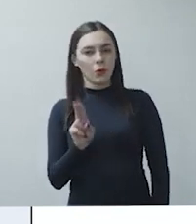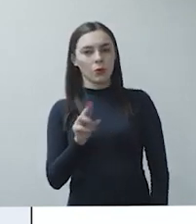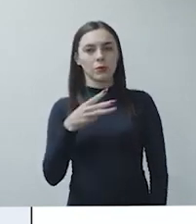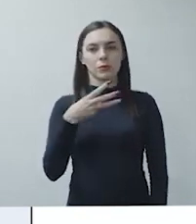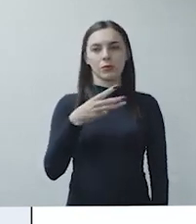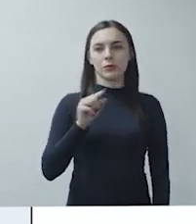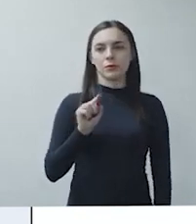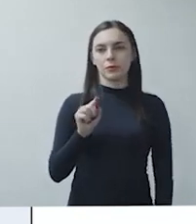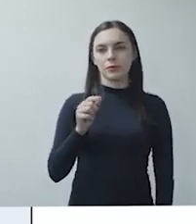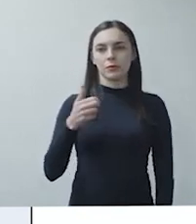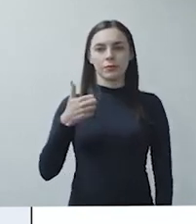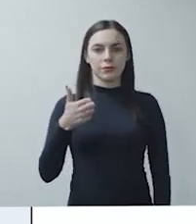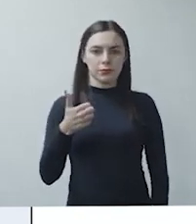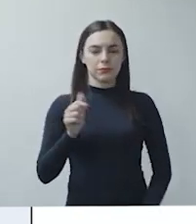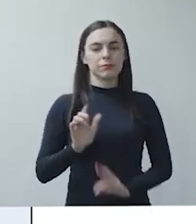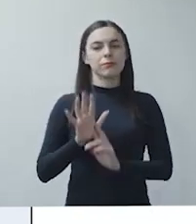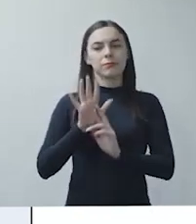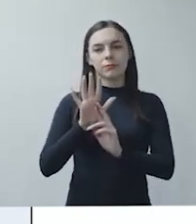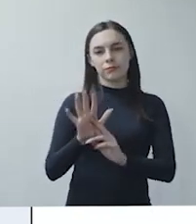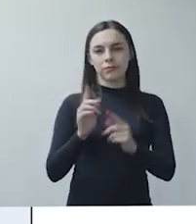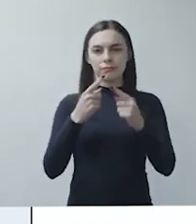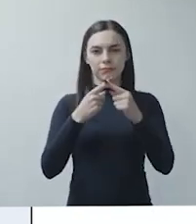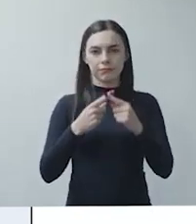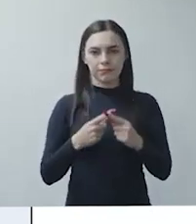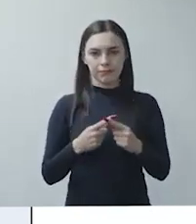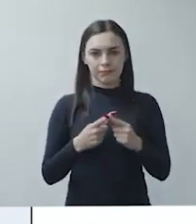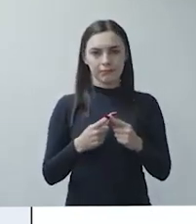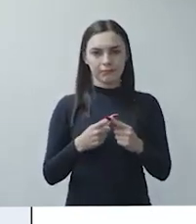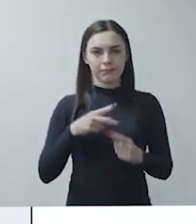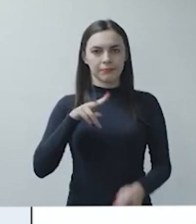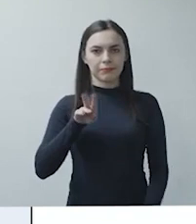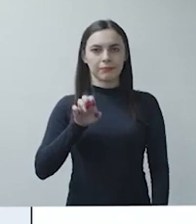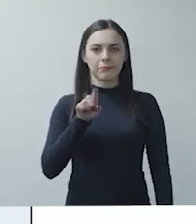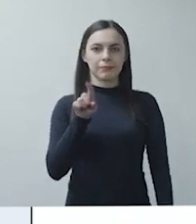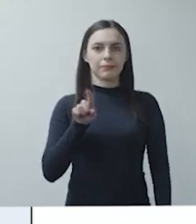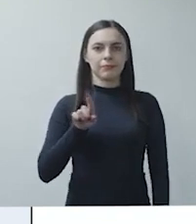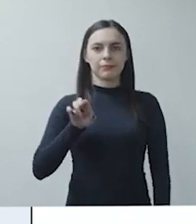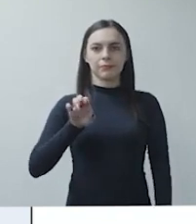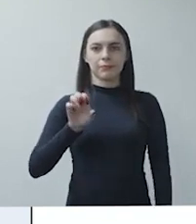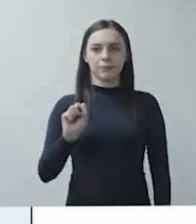também representa o símbolo da multiplicação. Vezes, né?